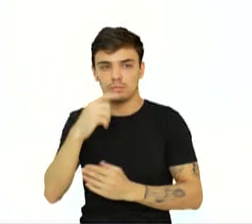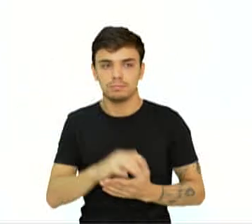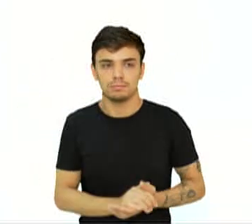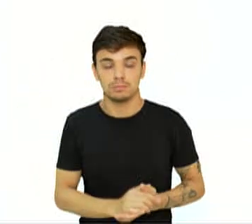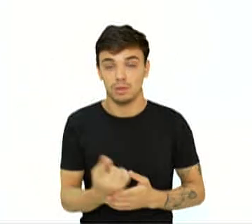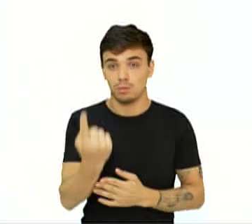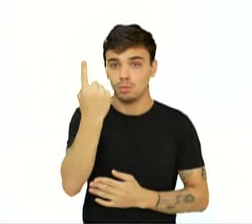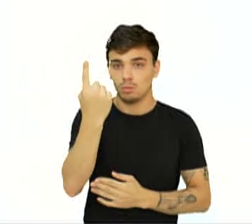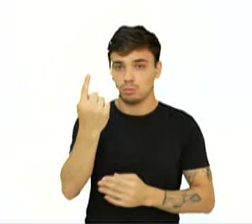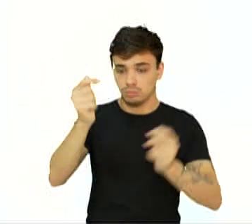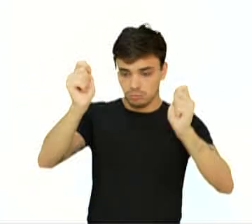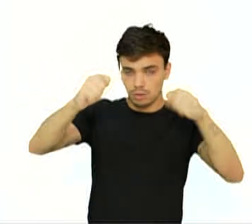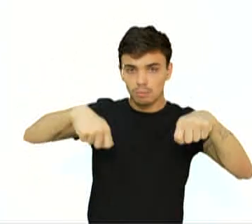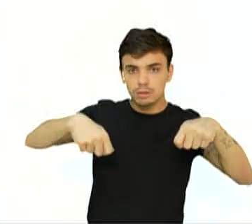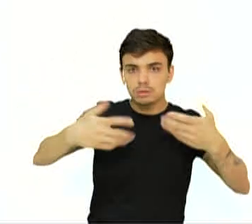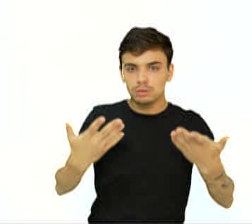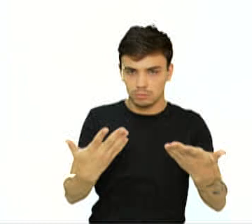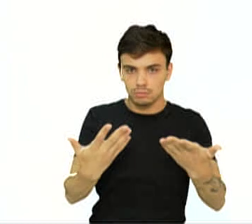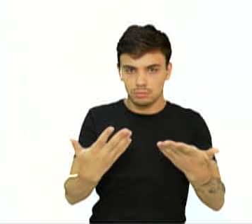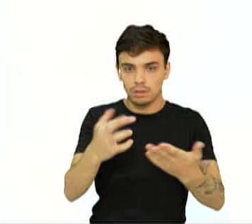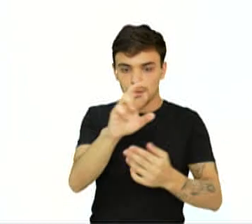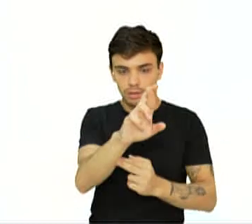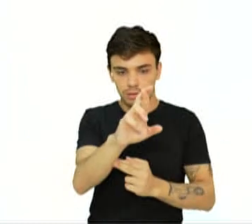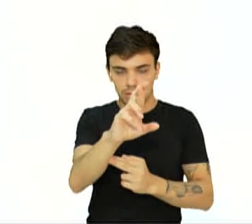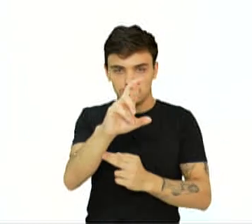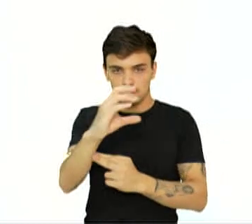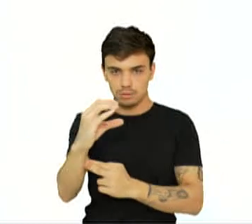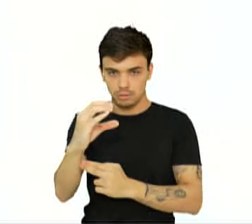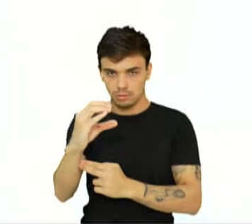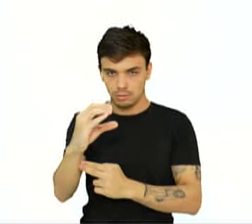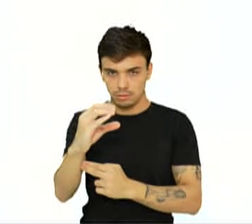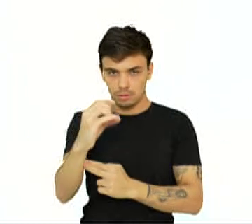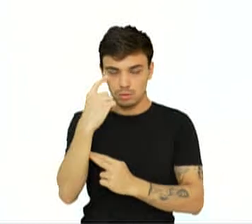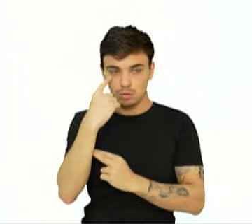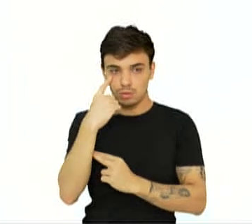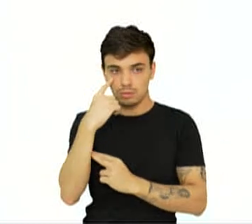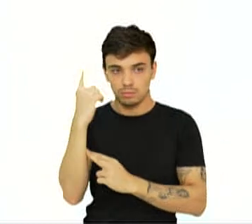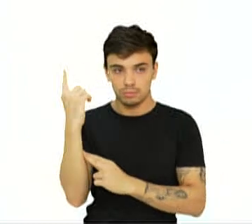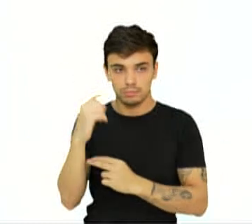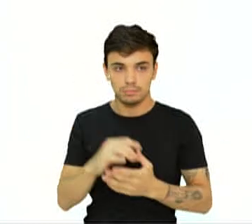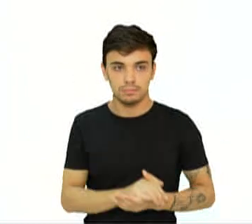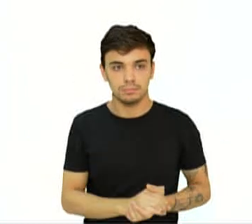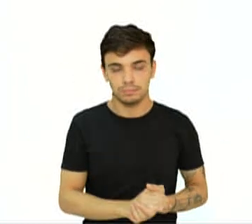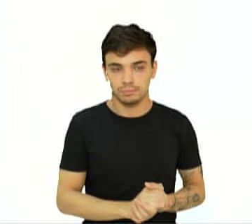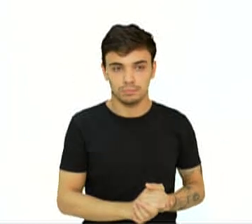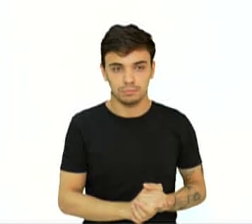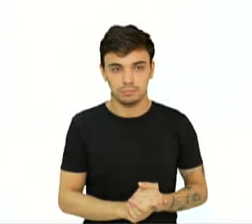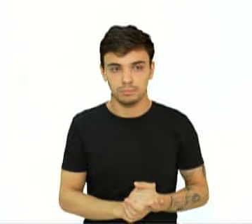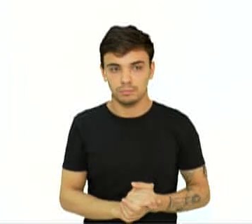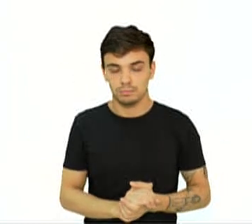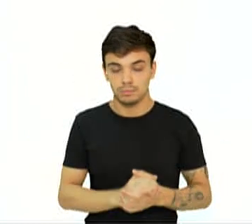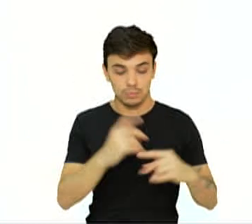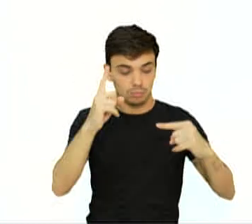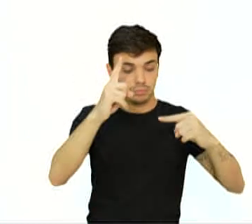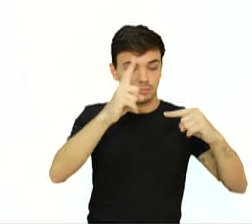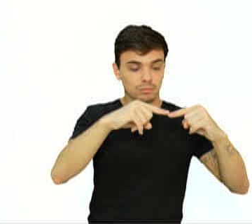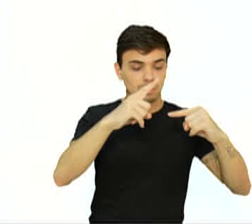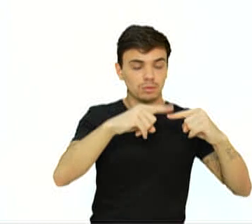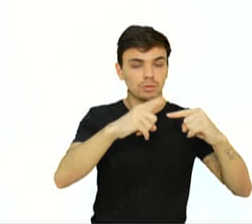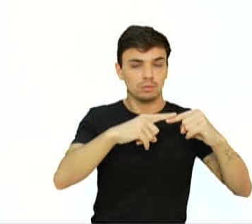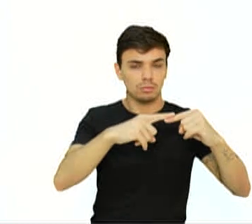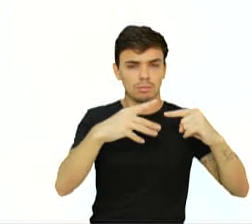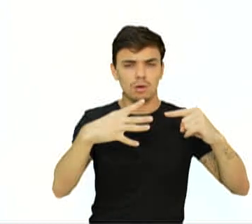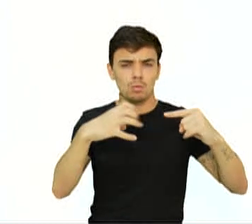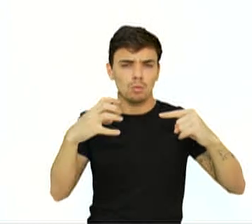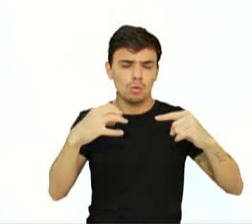o circuito capacitivo, RC, circuito em série, RC. Então, o circuito capacitivo, ele